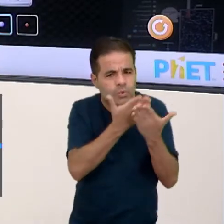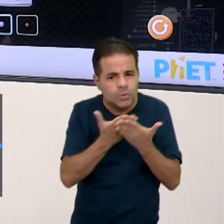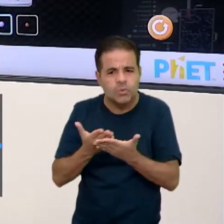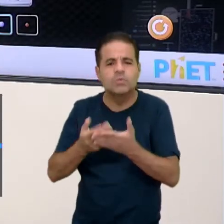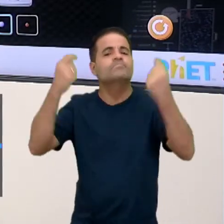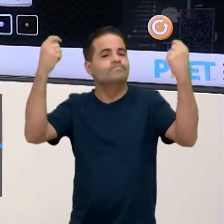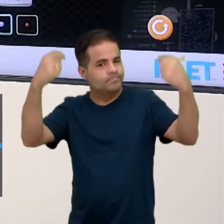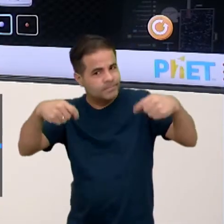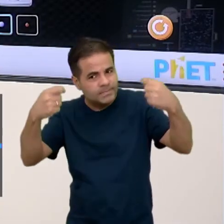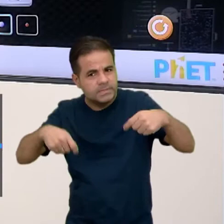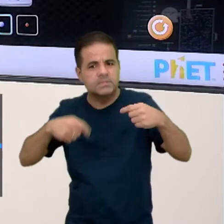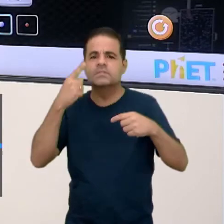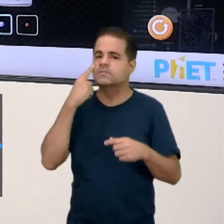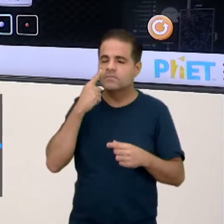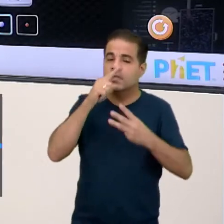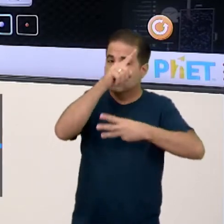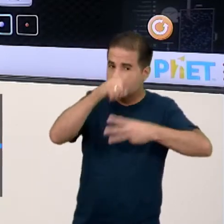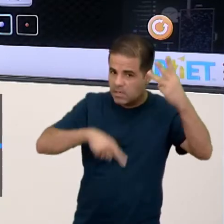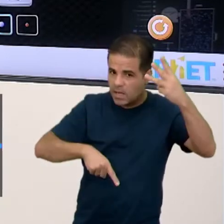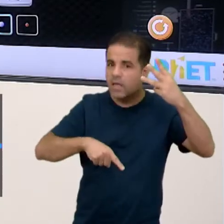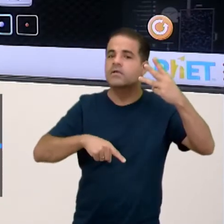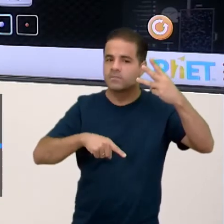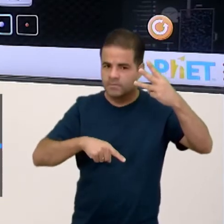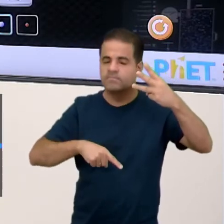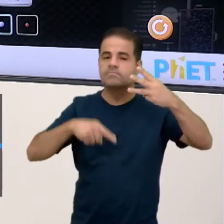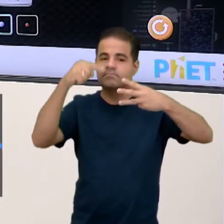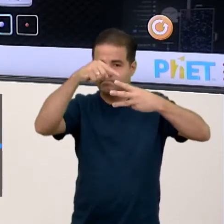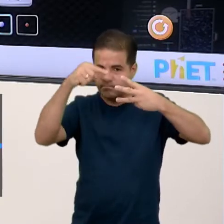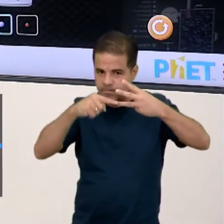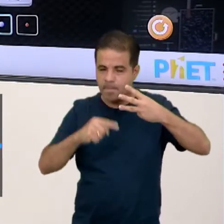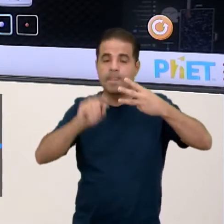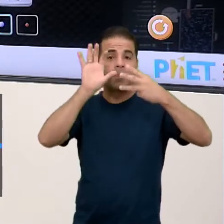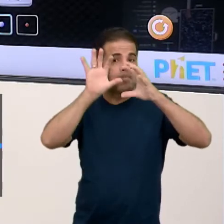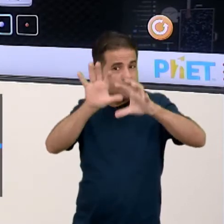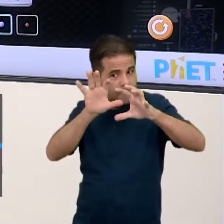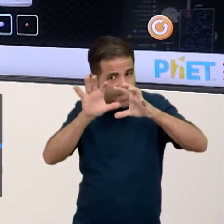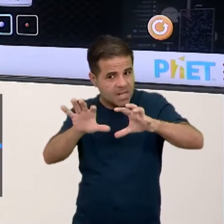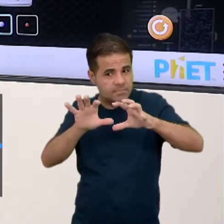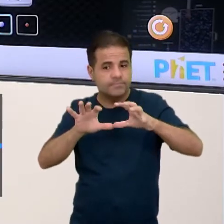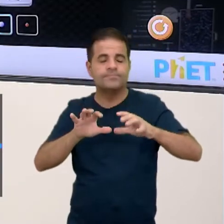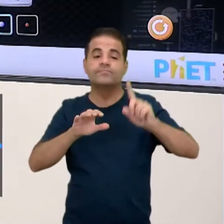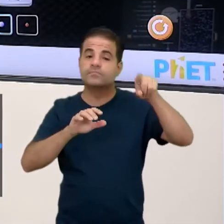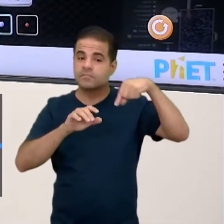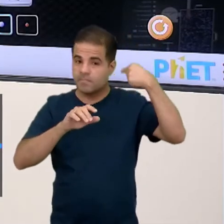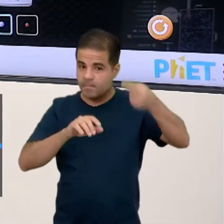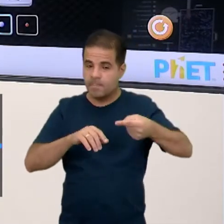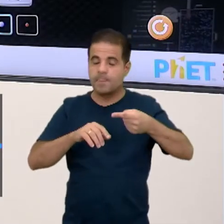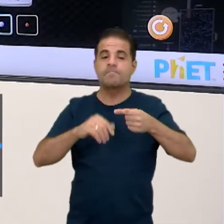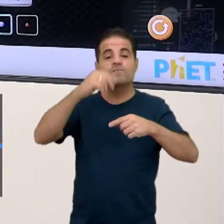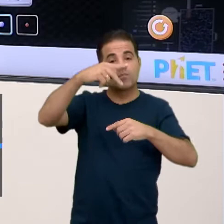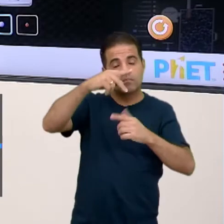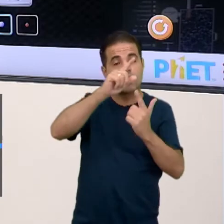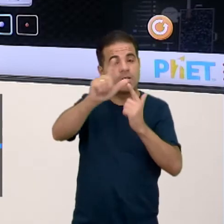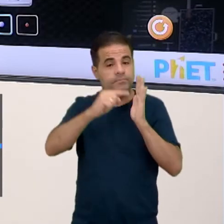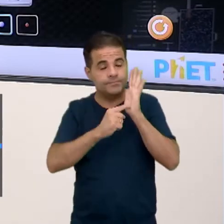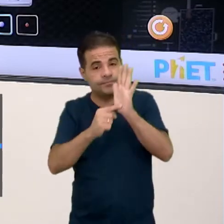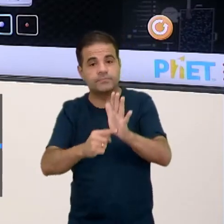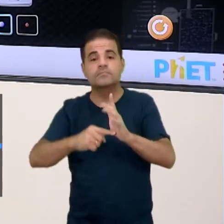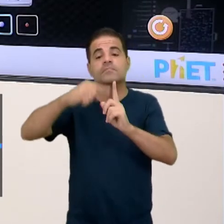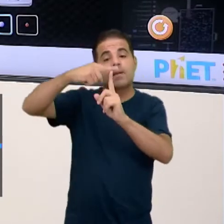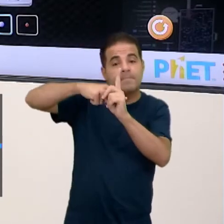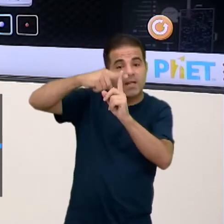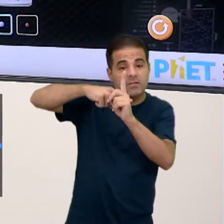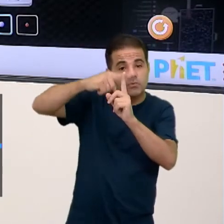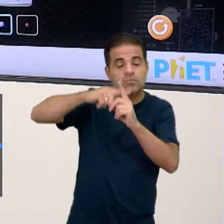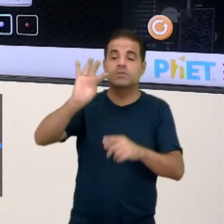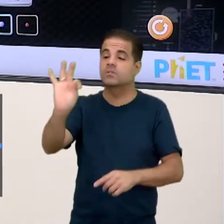precisa considerar 3 variáveis, né? Pressão, a gente vai dizer, nos livros aparece com a letra P, temperatura com